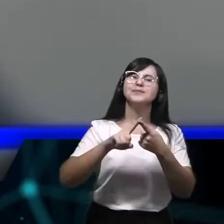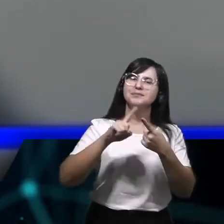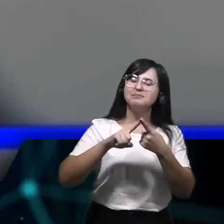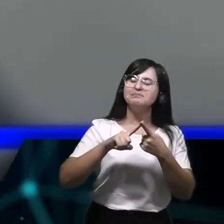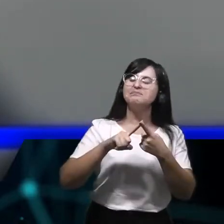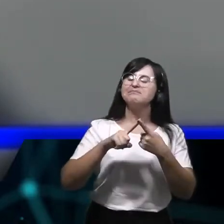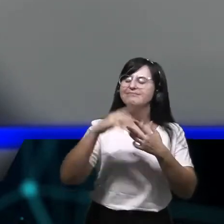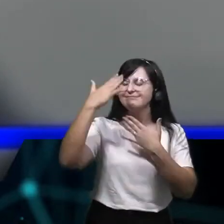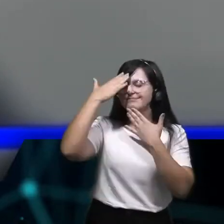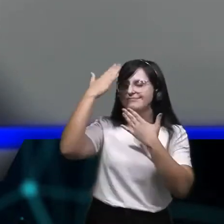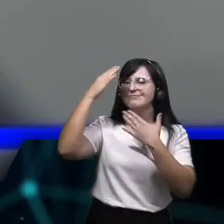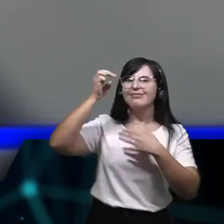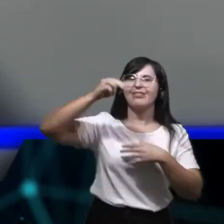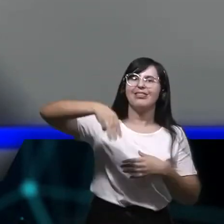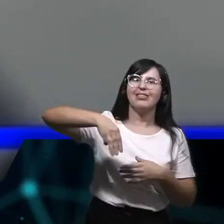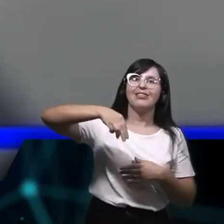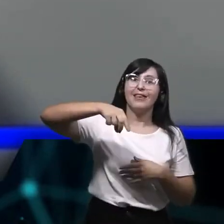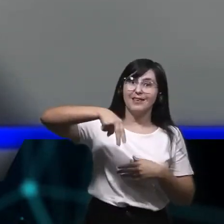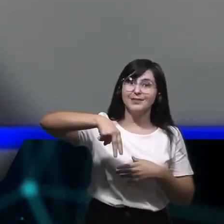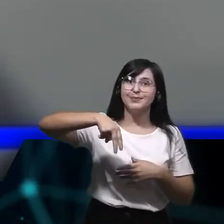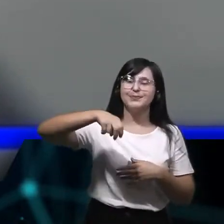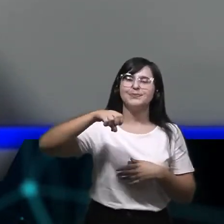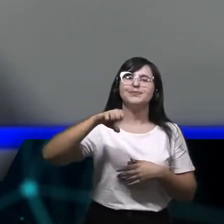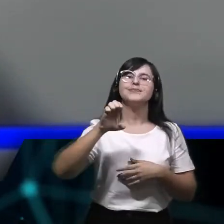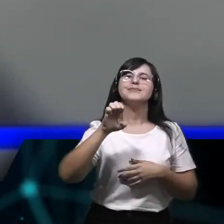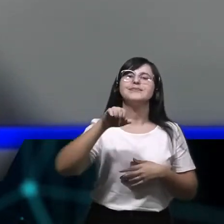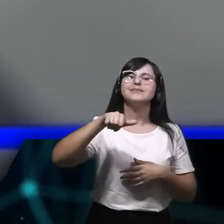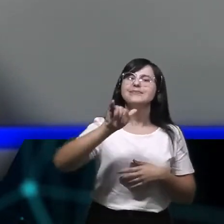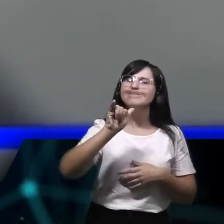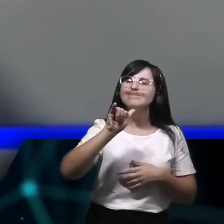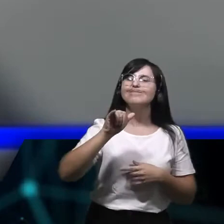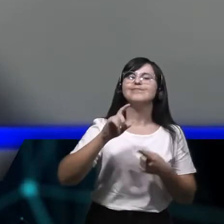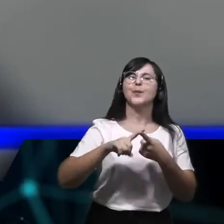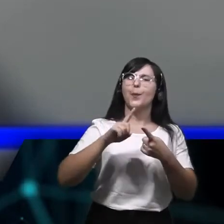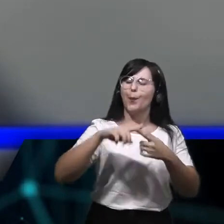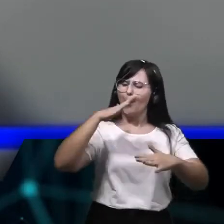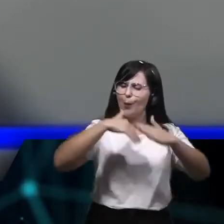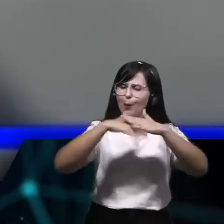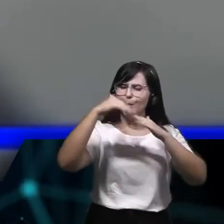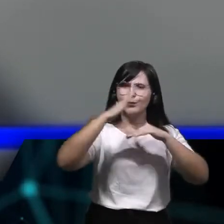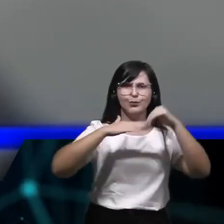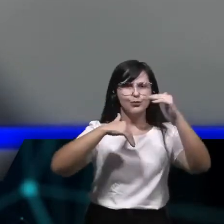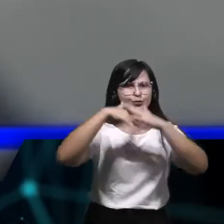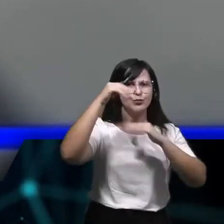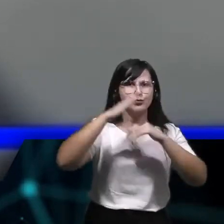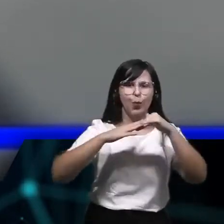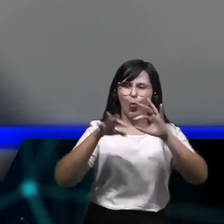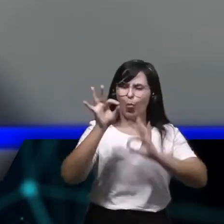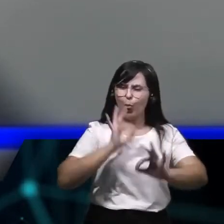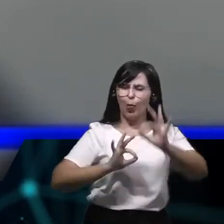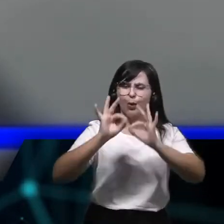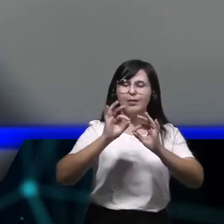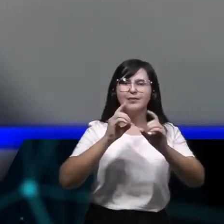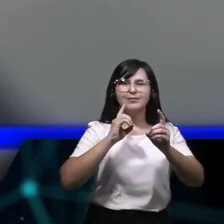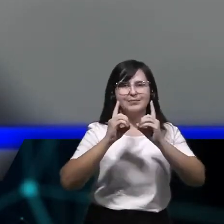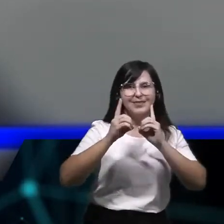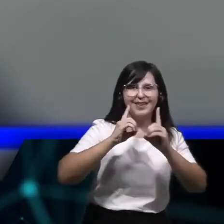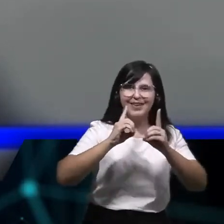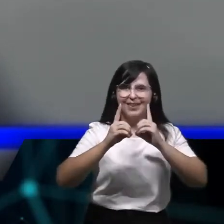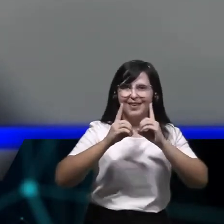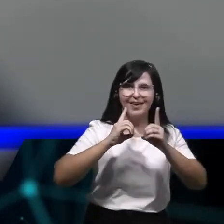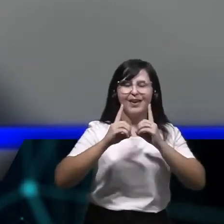Lima, a todos os profissionais que estão envolvidos neste debate.